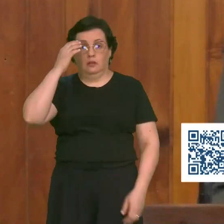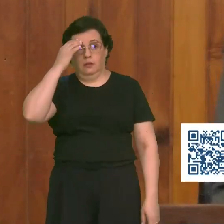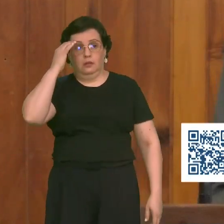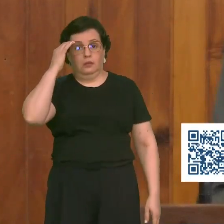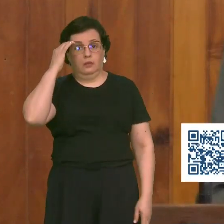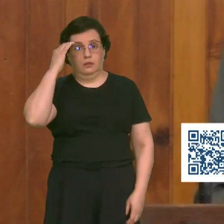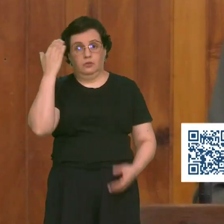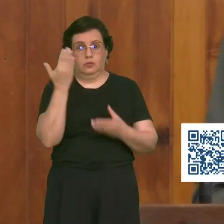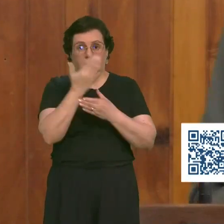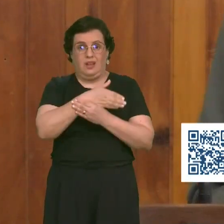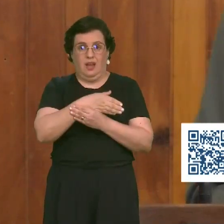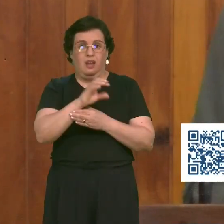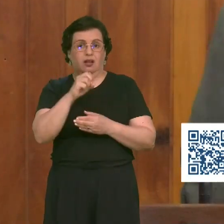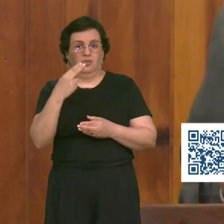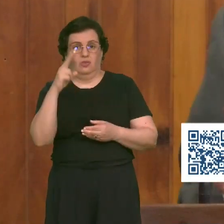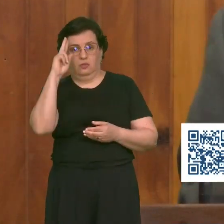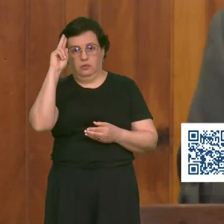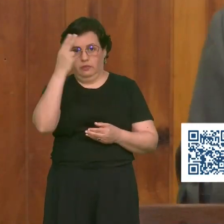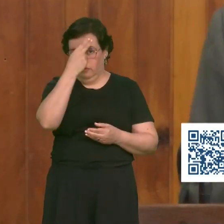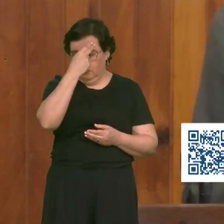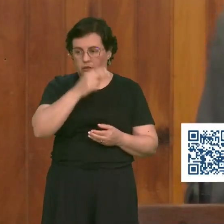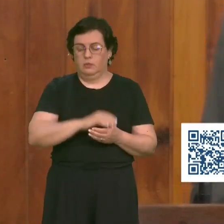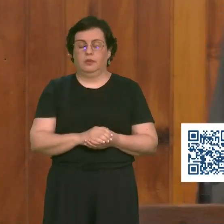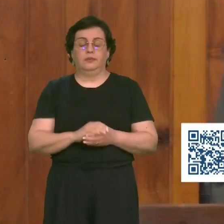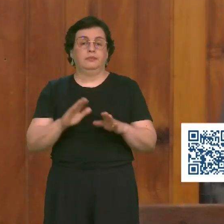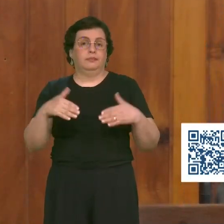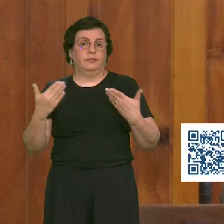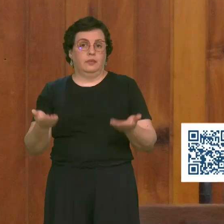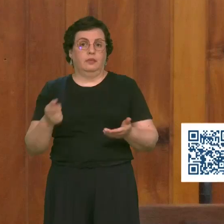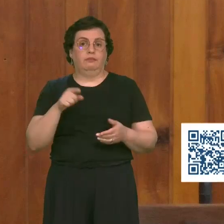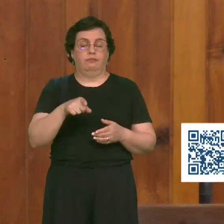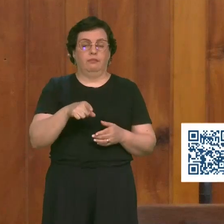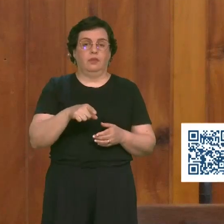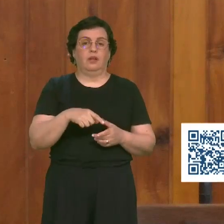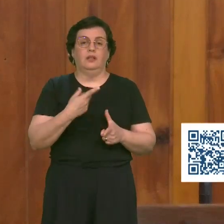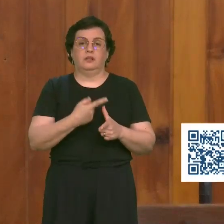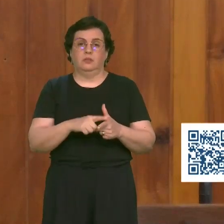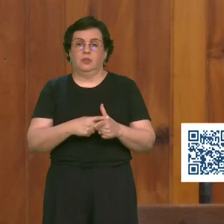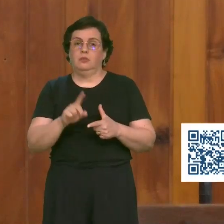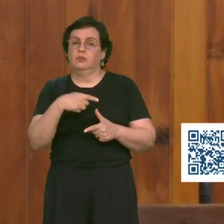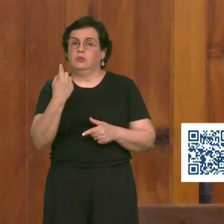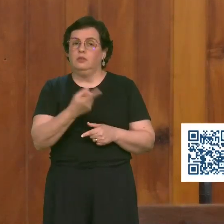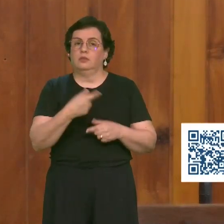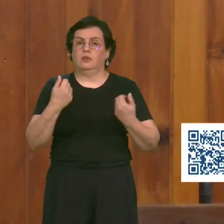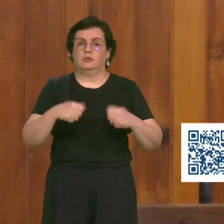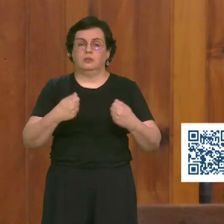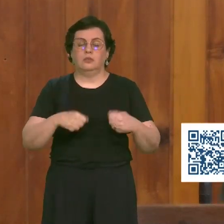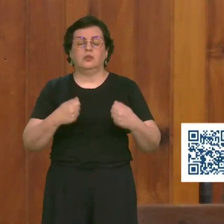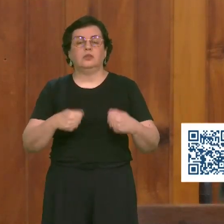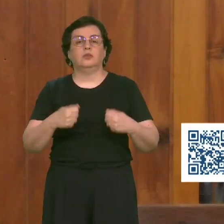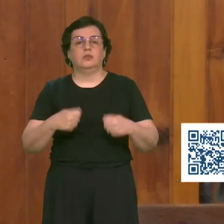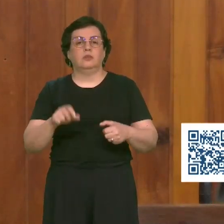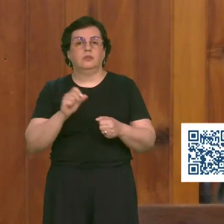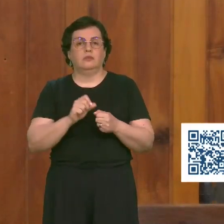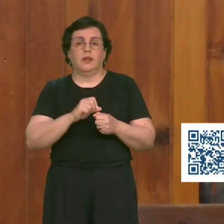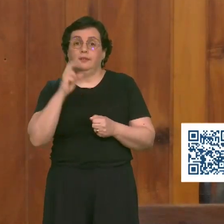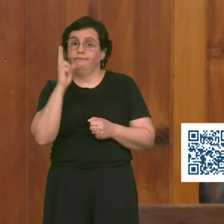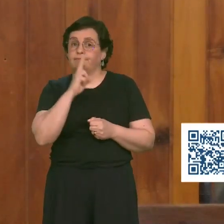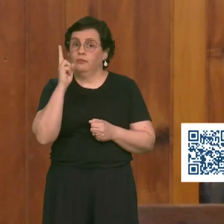táxi né Então essa essa situação nós precisamos que seja feita